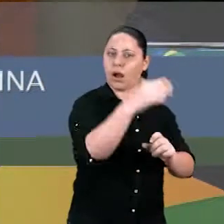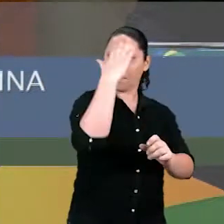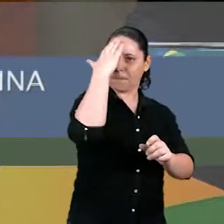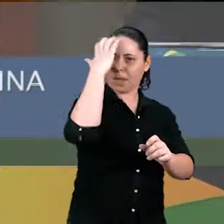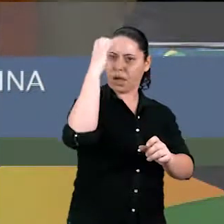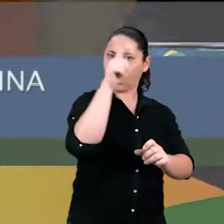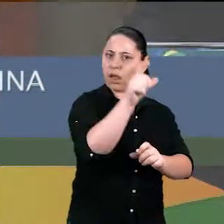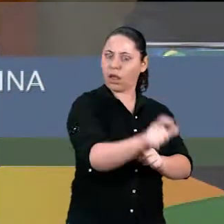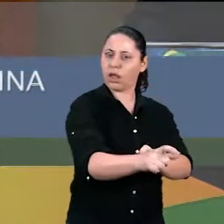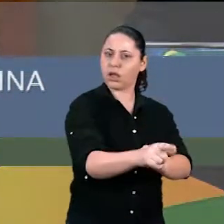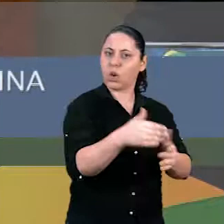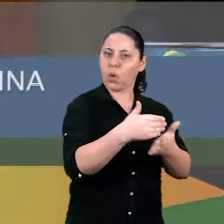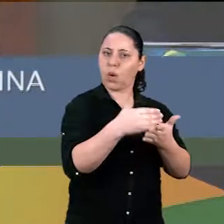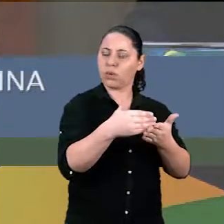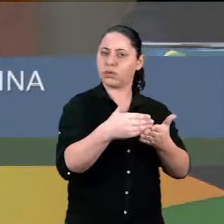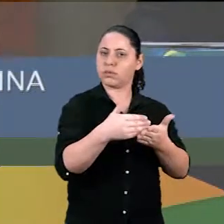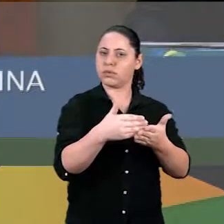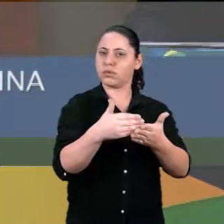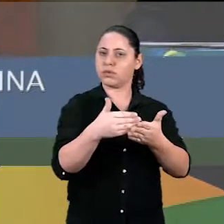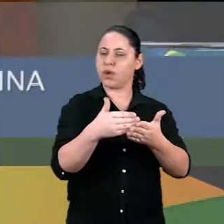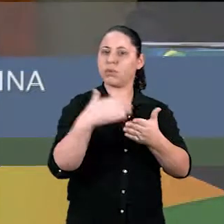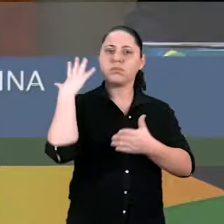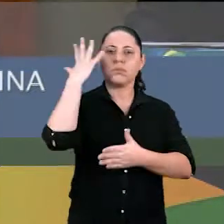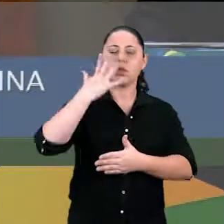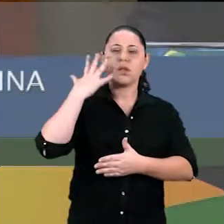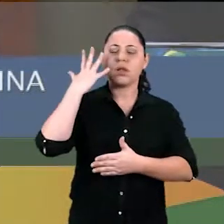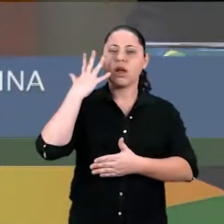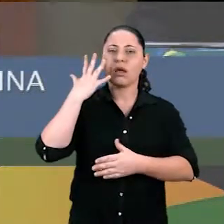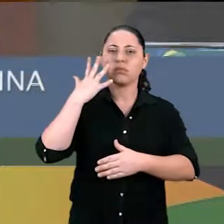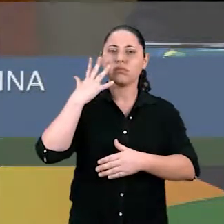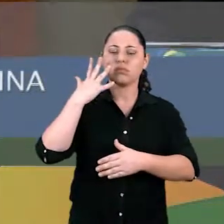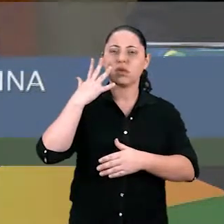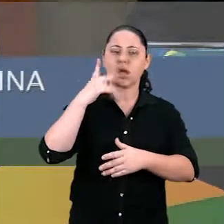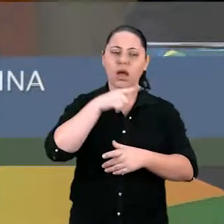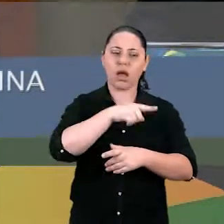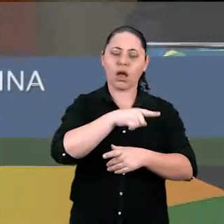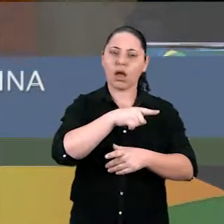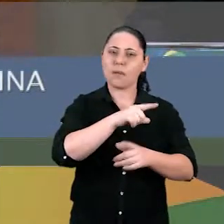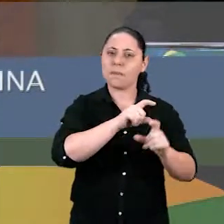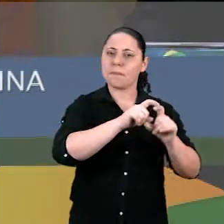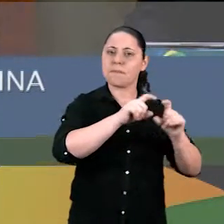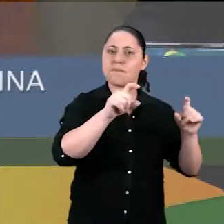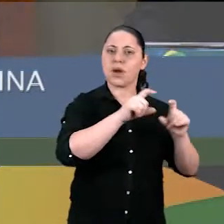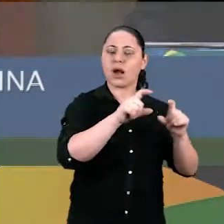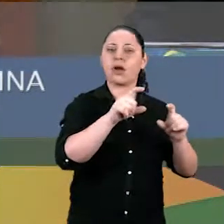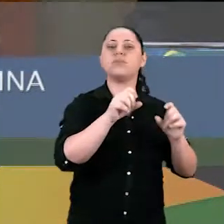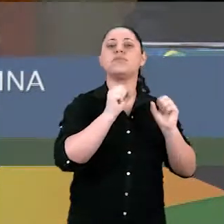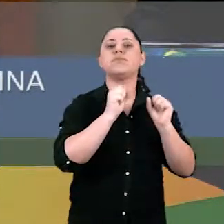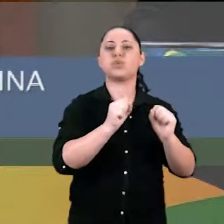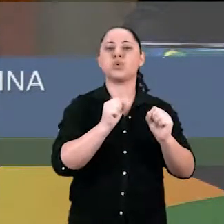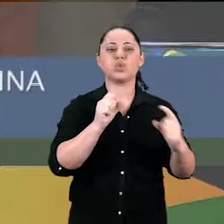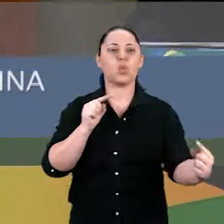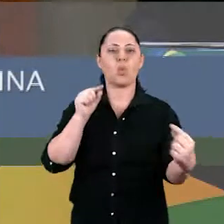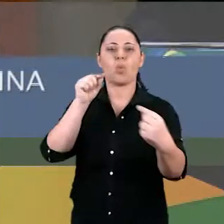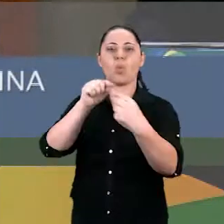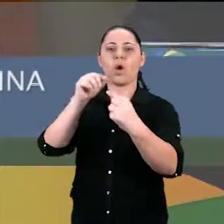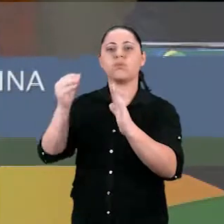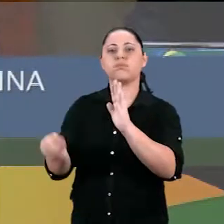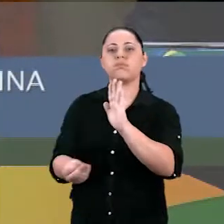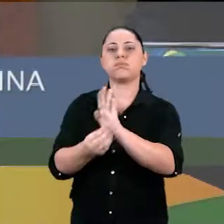palavras essas com as quais eu abri essa minha intervenção, essas palavras do Gregório de Matos, elas são